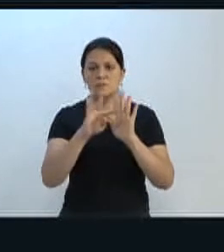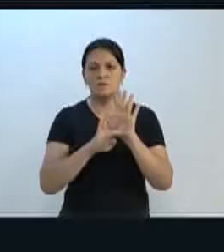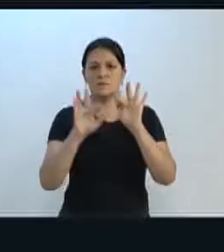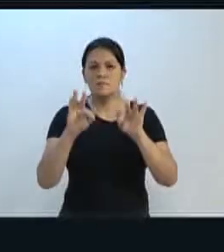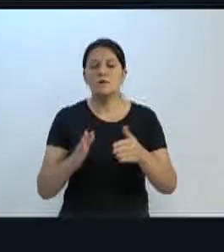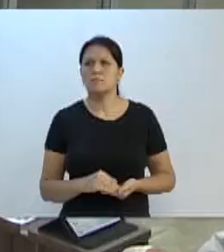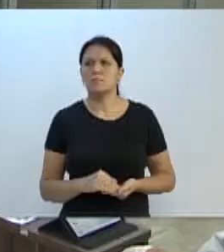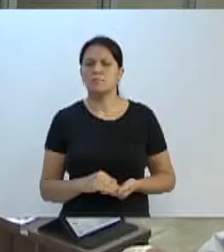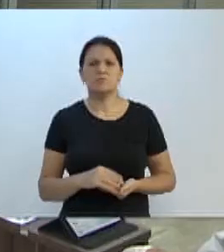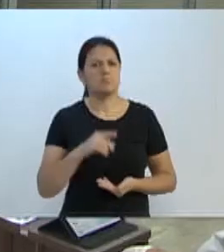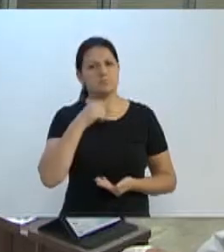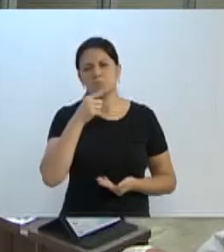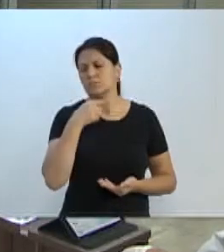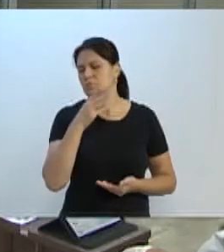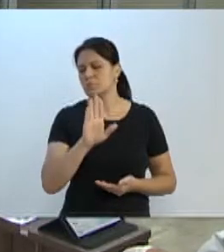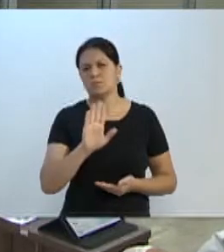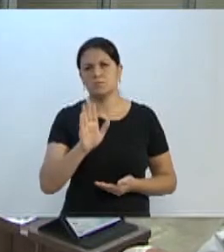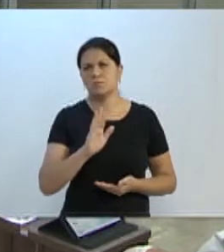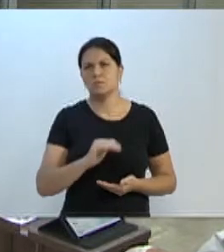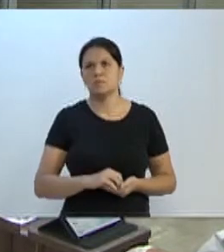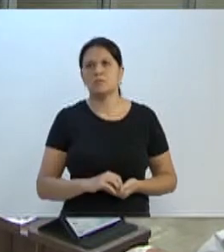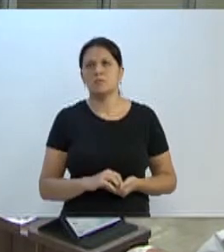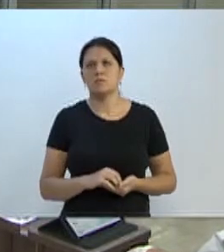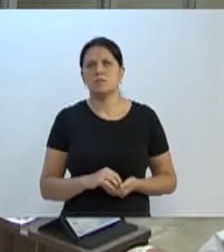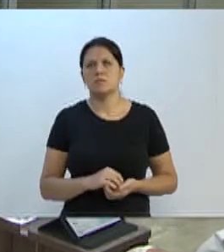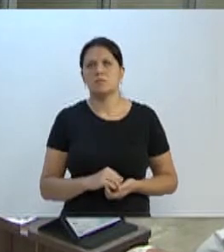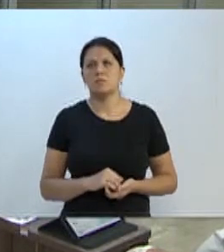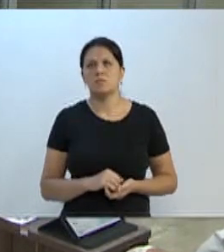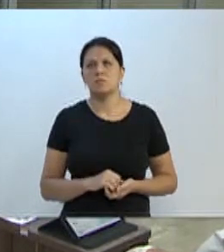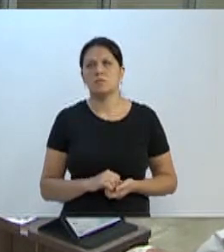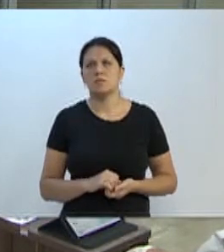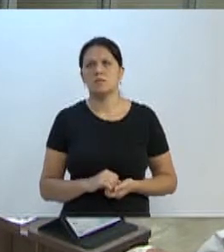que isentava doadores de órgãos do pagamento do serviço funerário municipal.